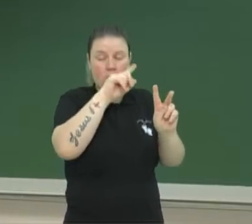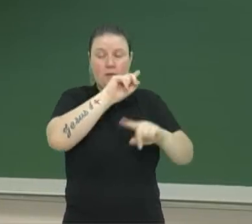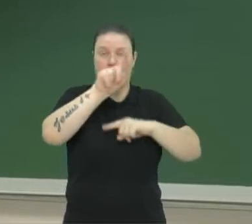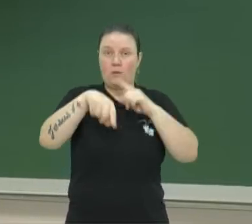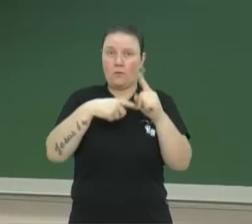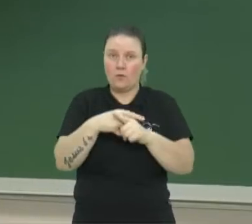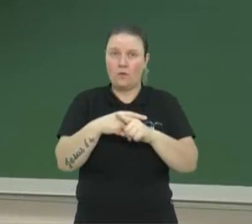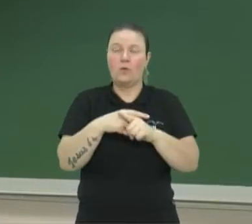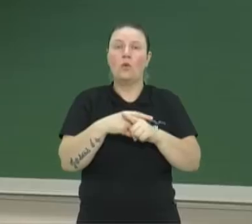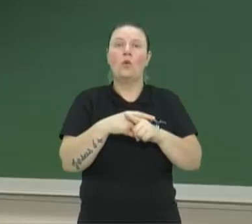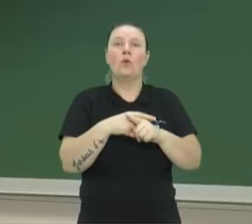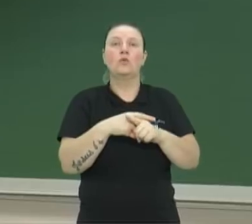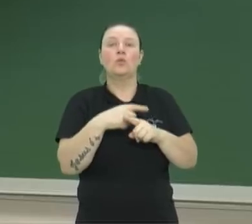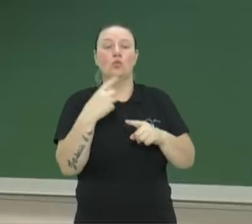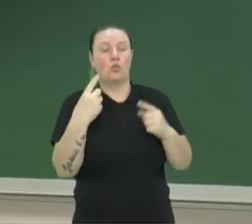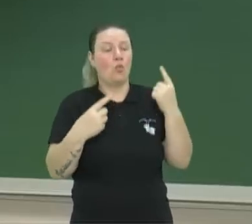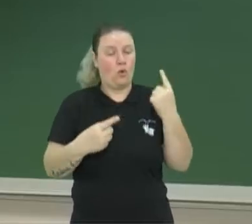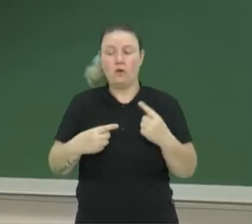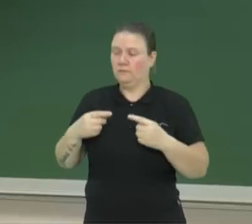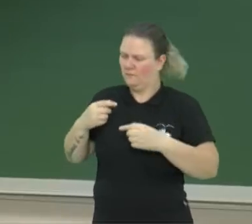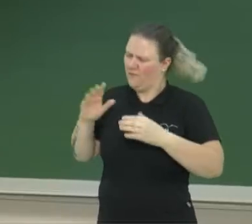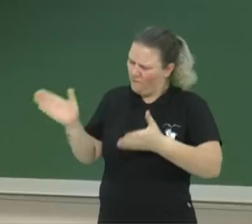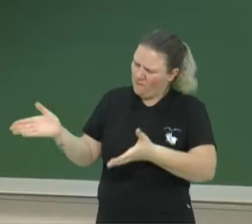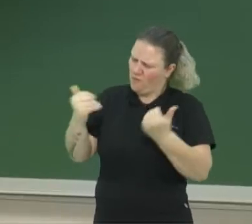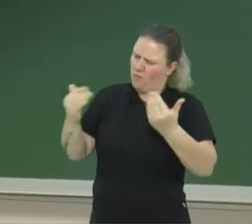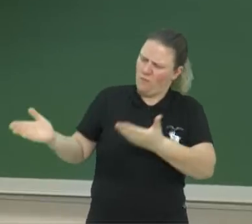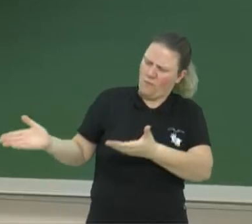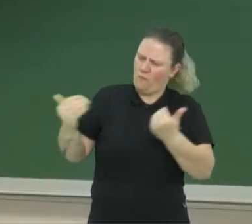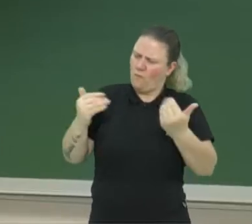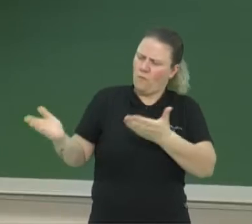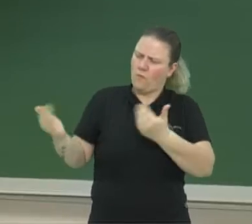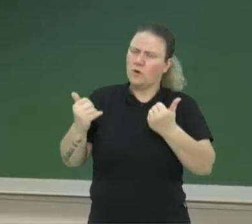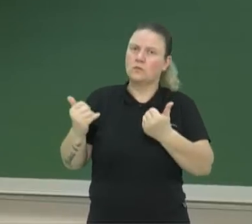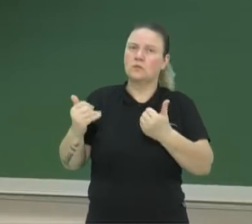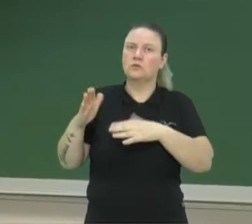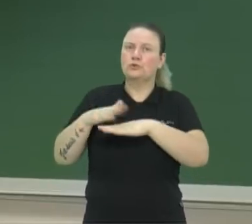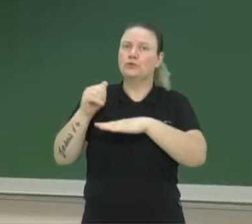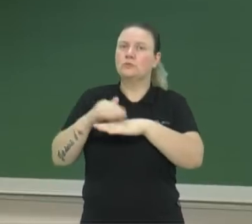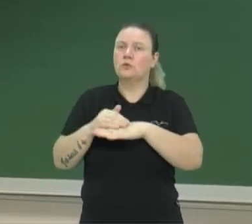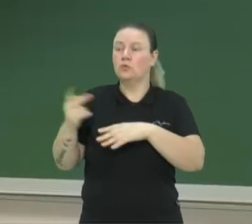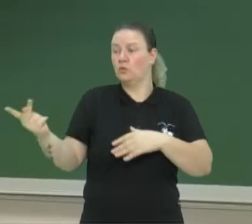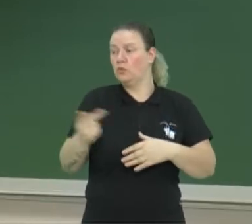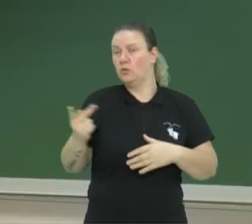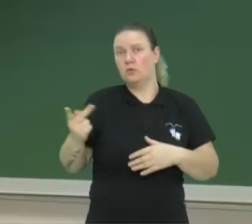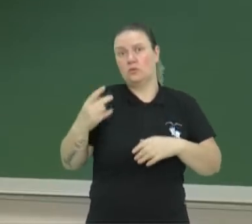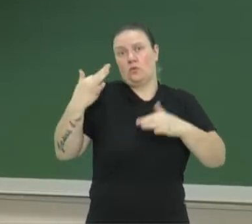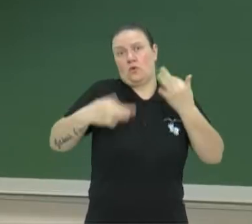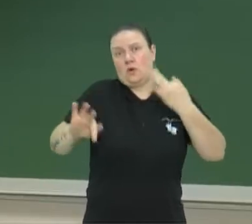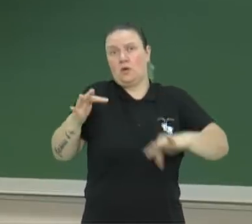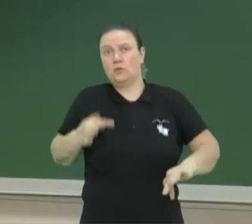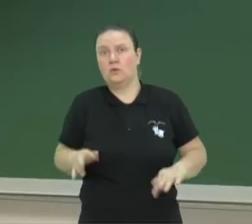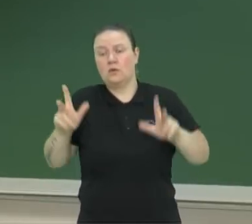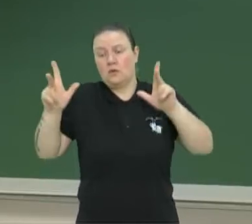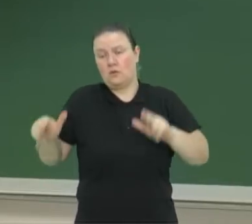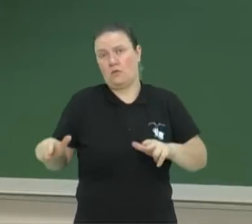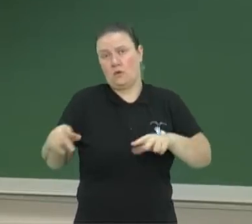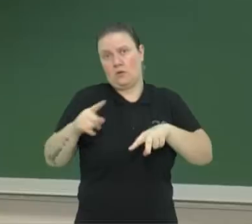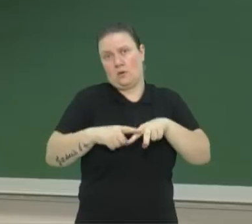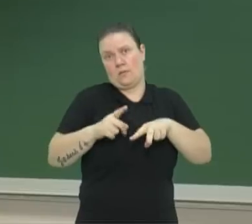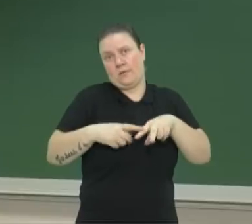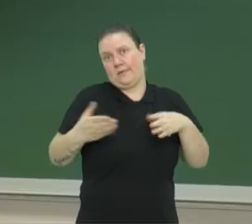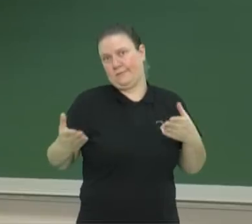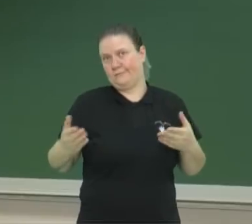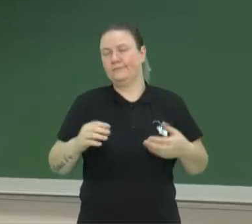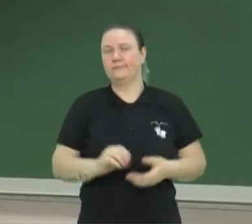insistência de um dos compadres, né, que estavam sentindo a mesma dor na perna. Então acompanhe